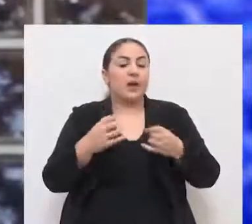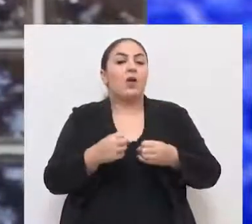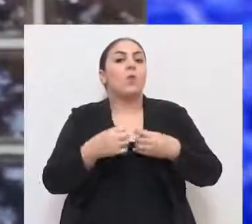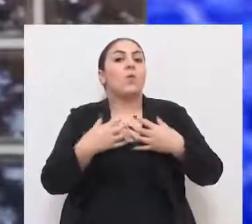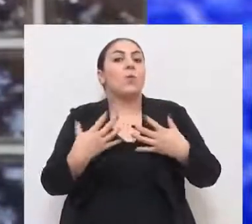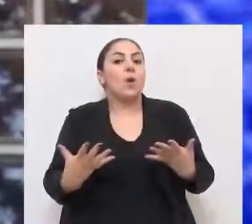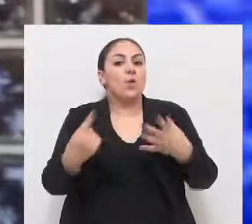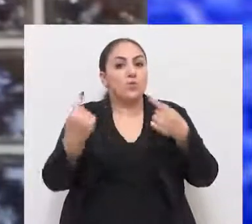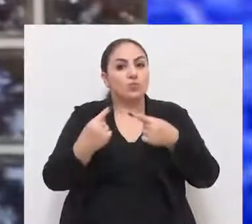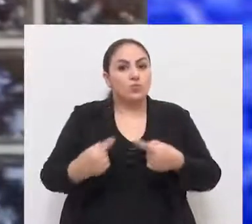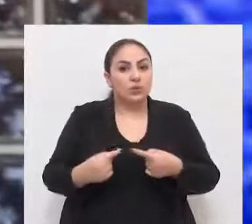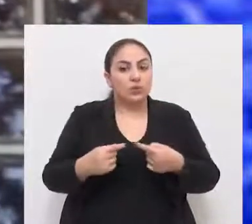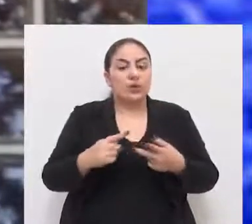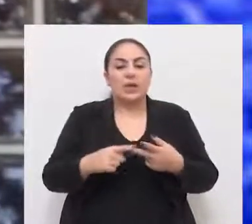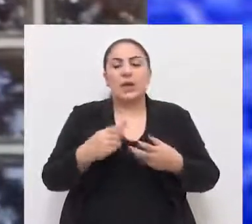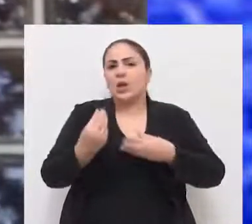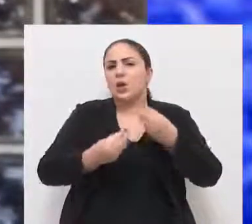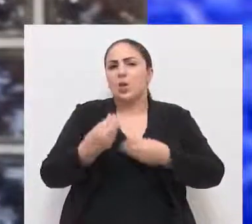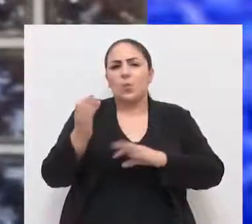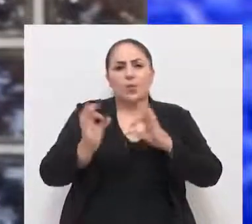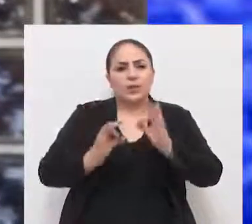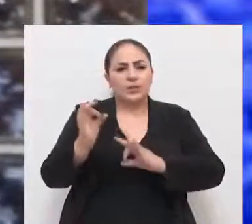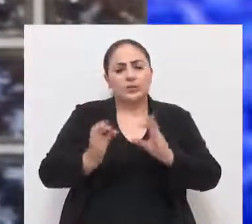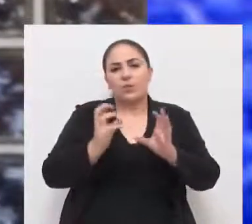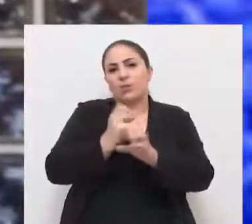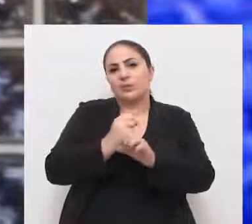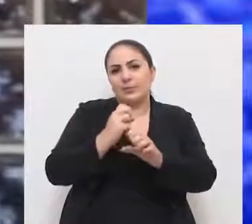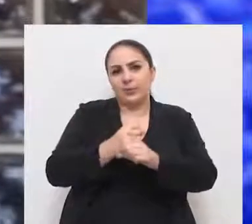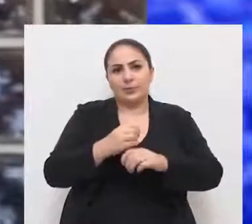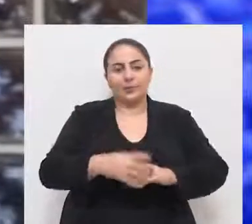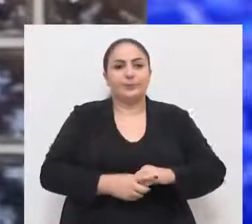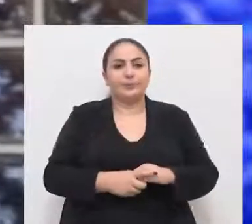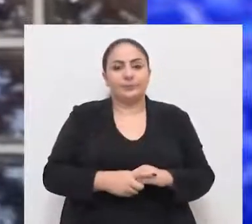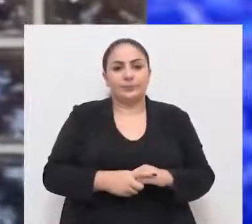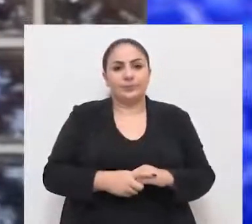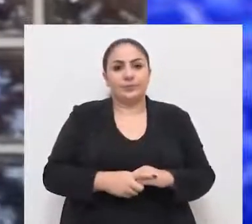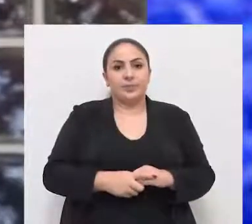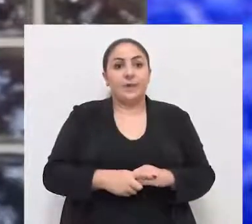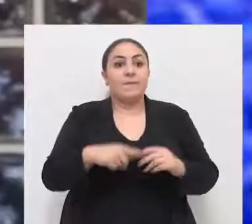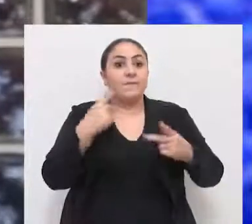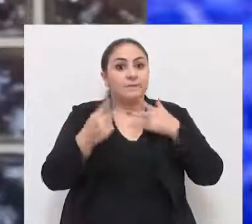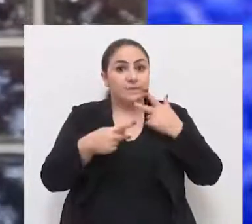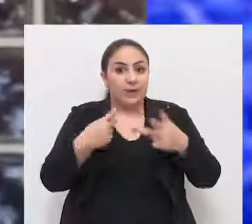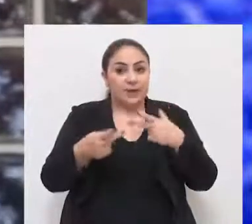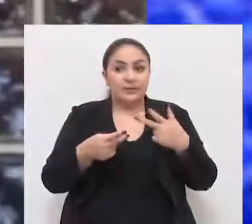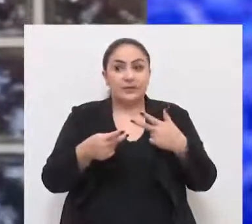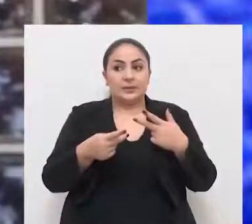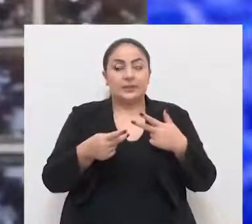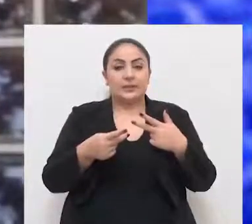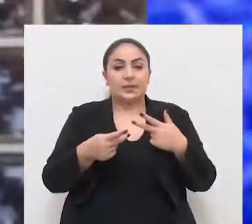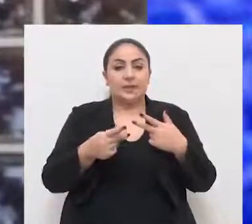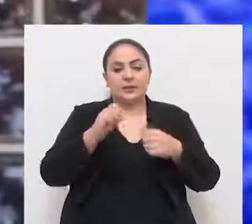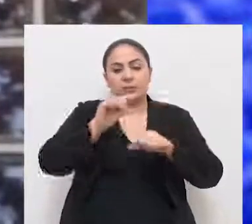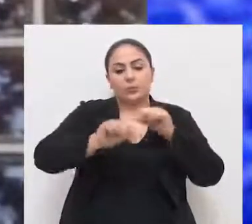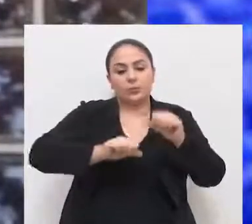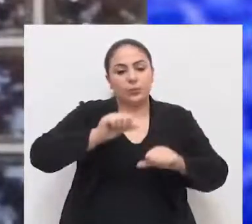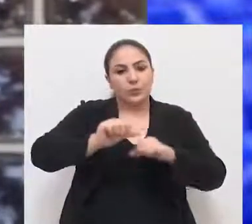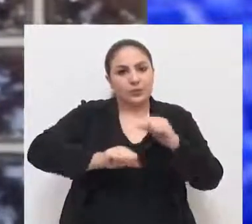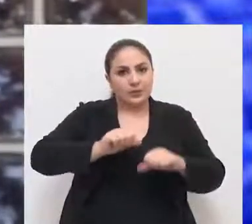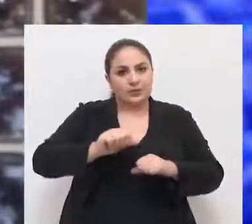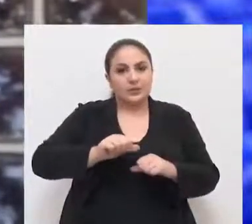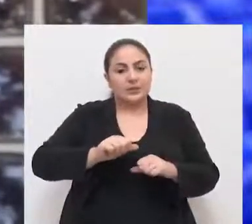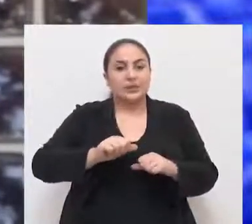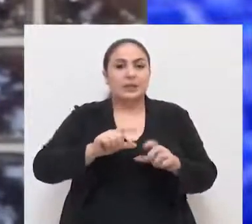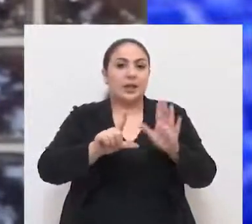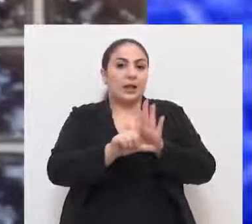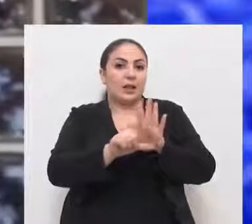qual é a estrutura e como se organiza o orçamento. Trata das alterações